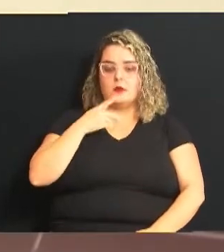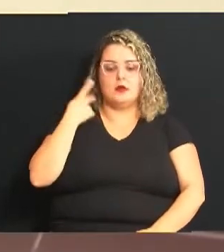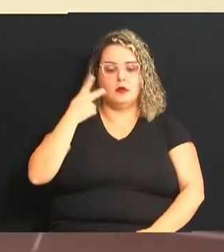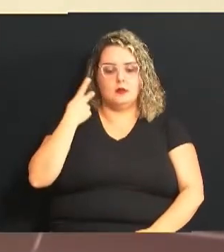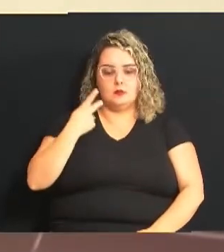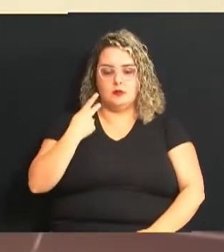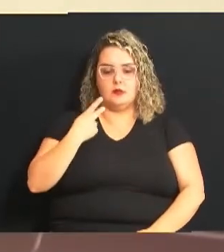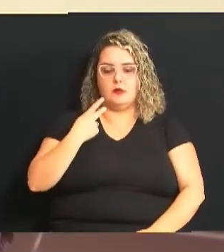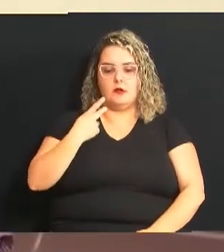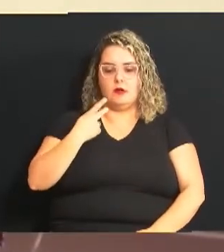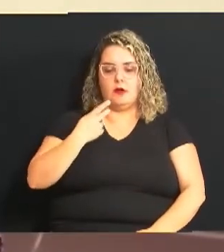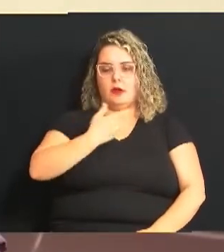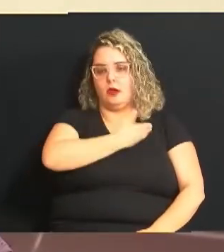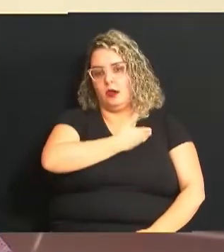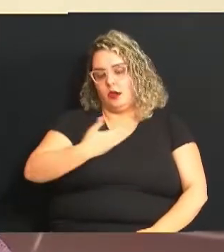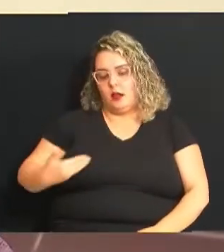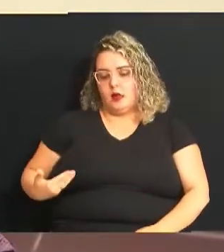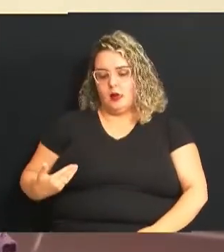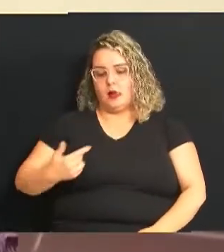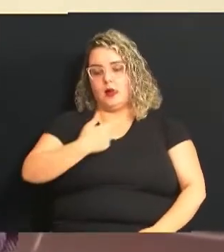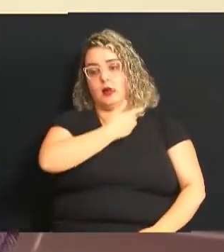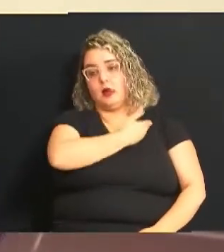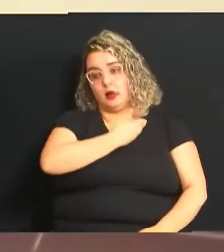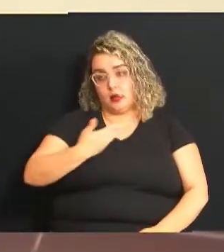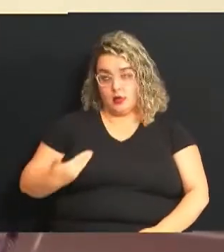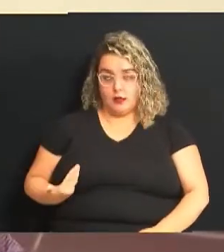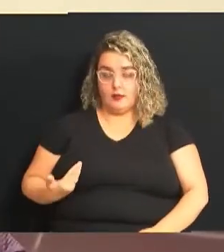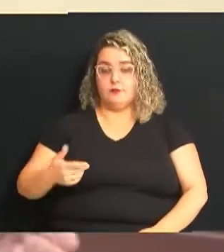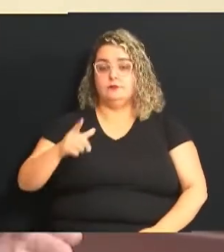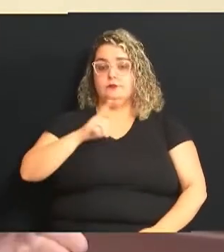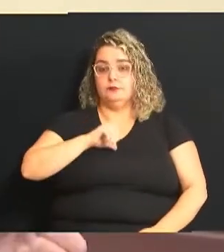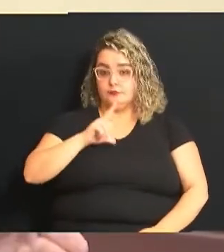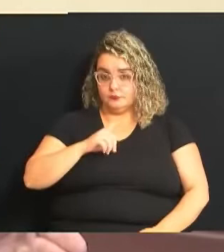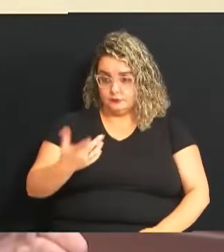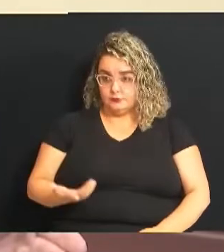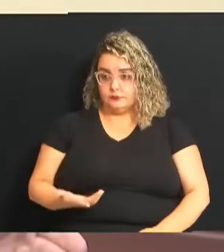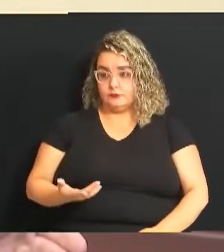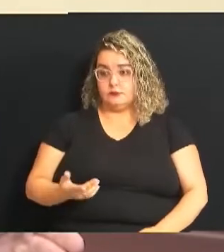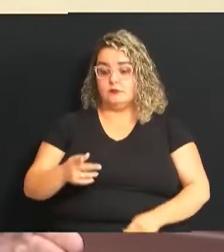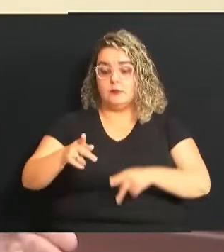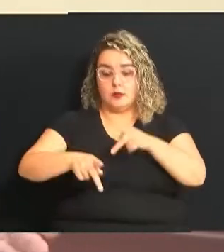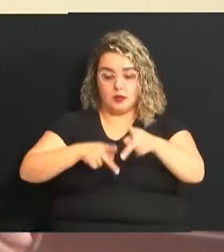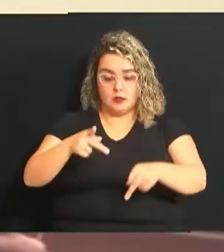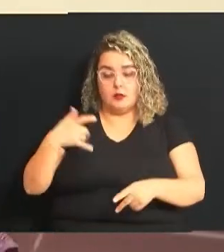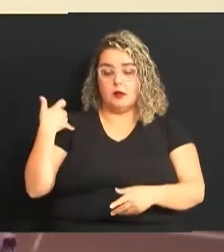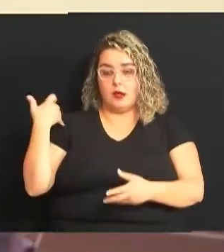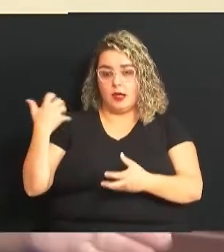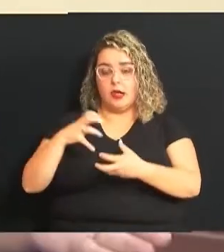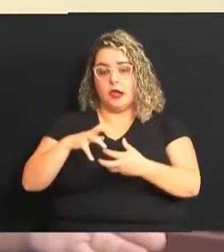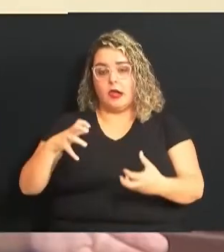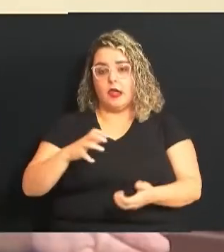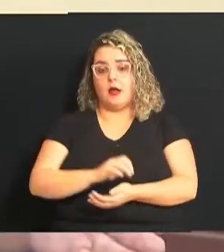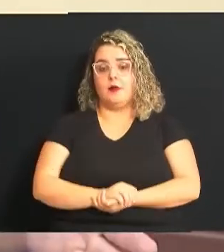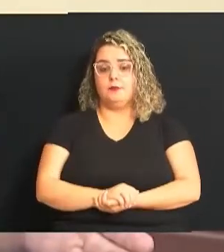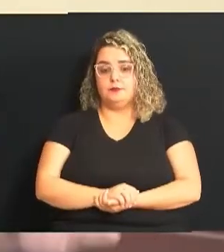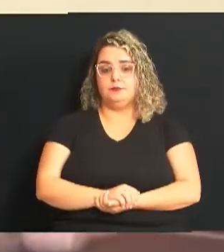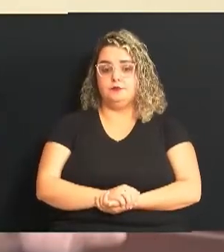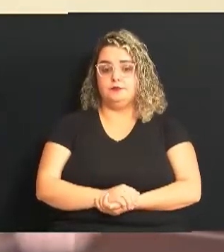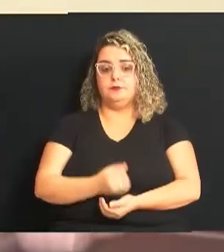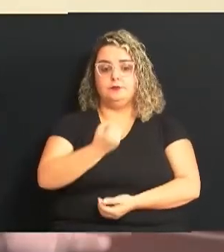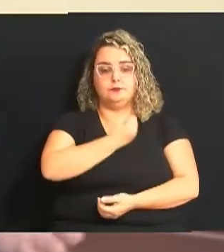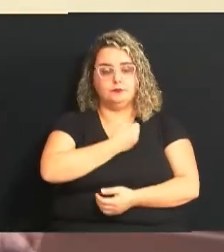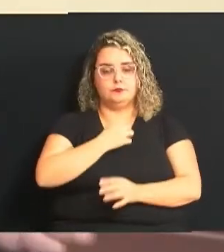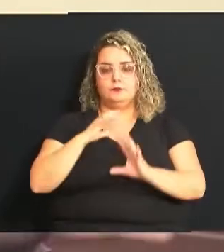que os governos deverão ter no próximo período é a população idosa. Pelos números